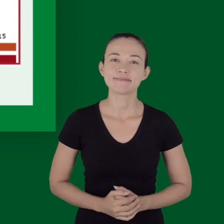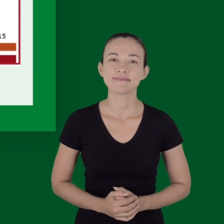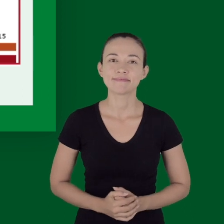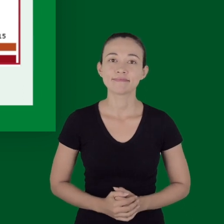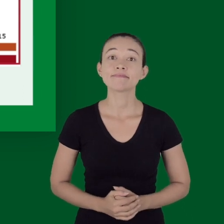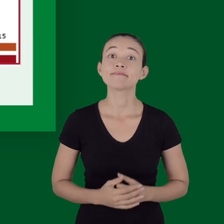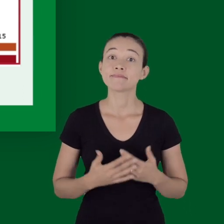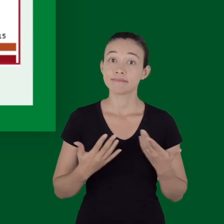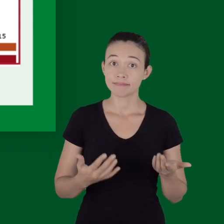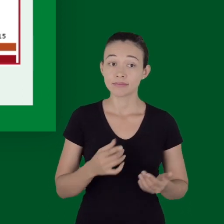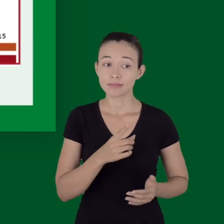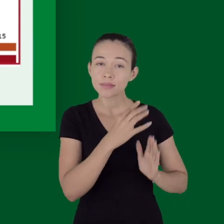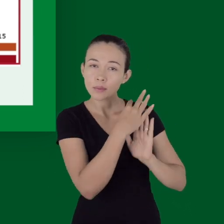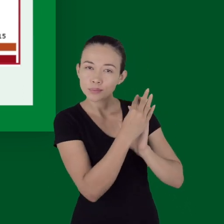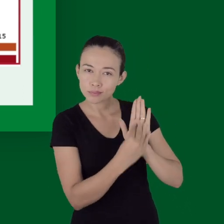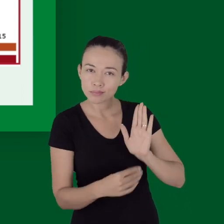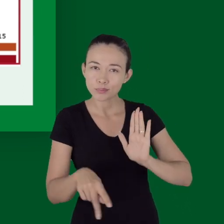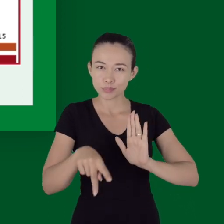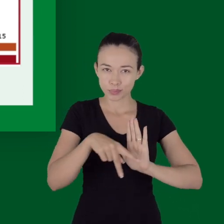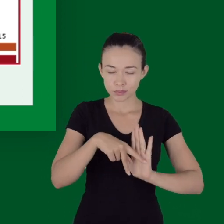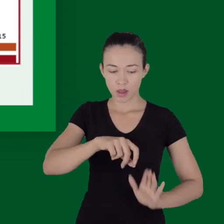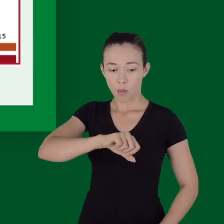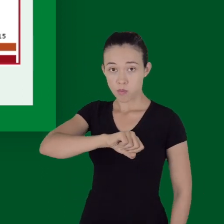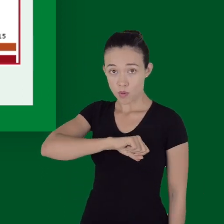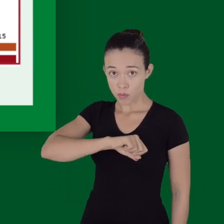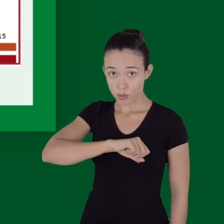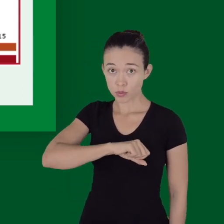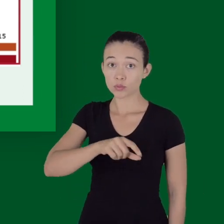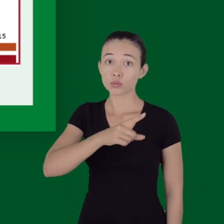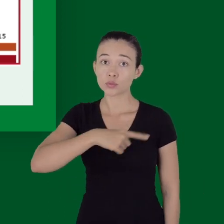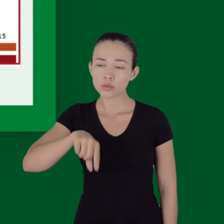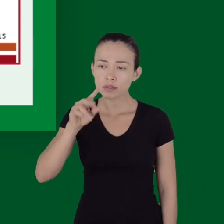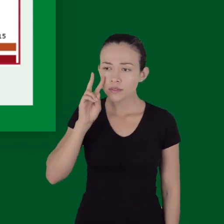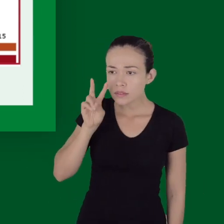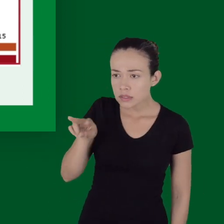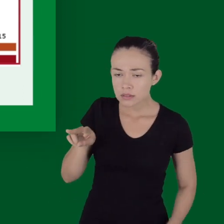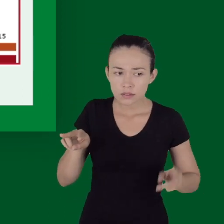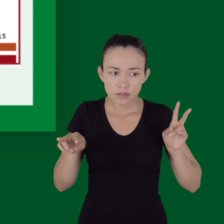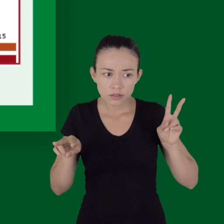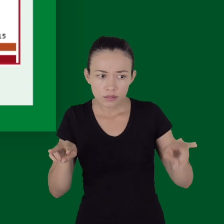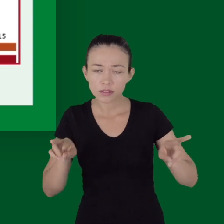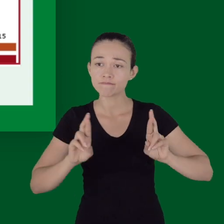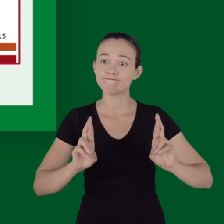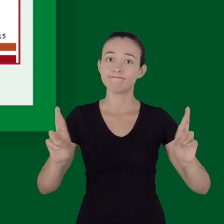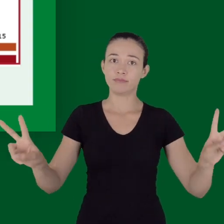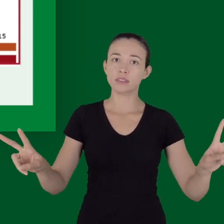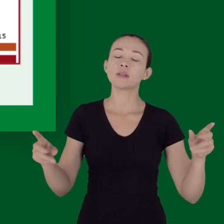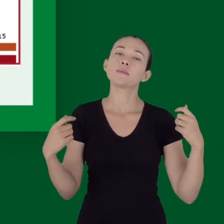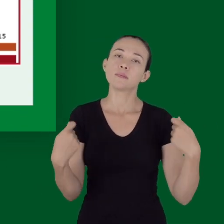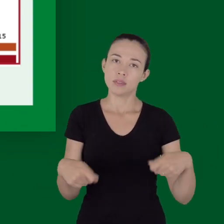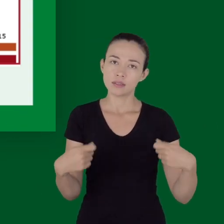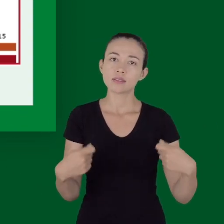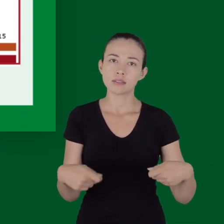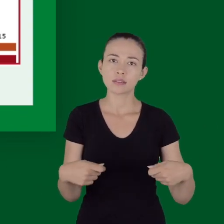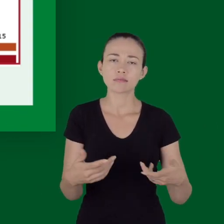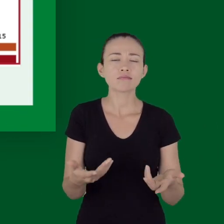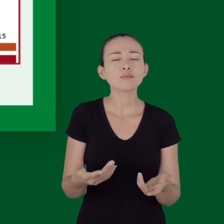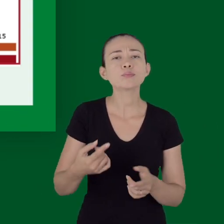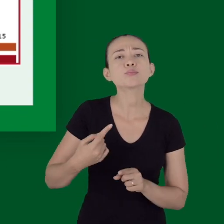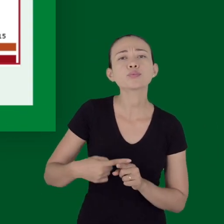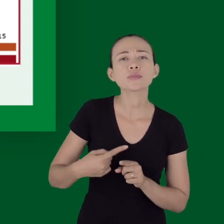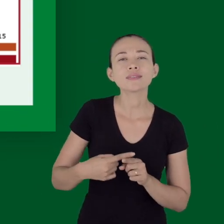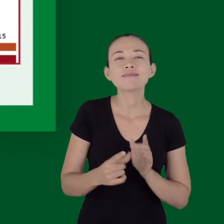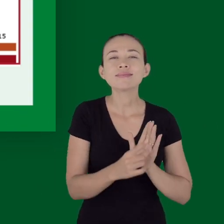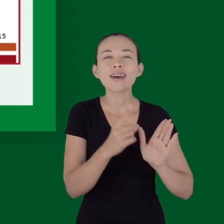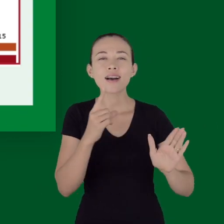Nas abordagens da taquiarritmia, a gente precisa fazer essa diferenciação, a gente vai ver no algoritmo no final, porque